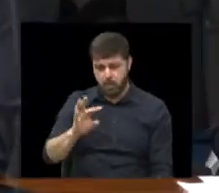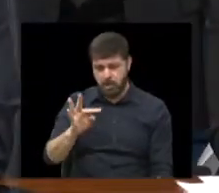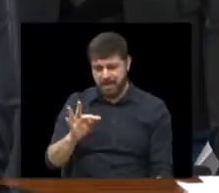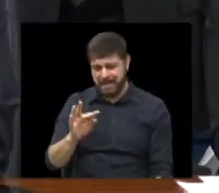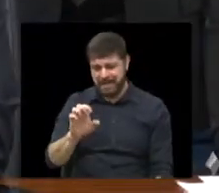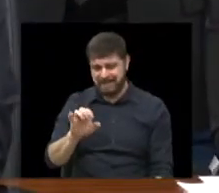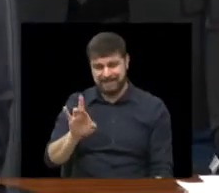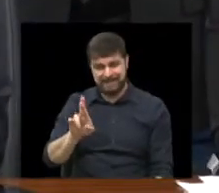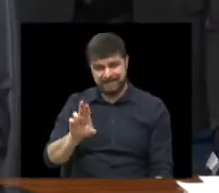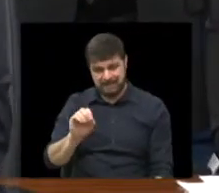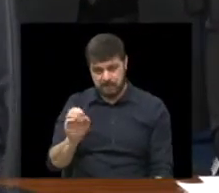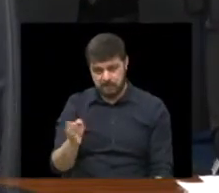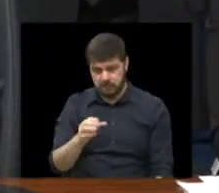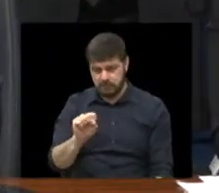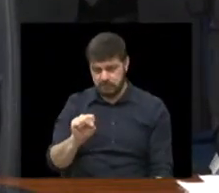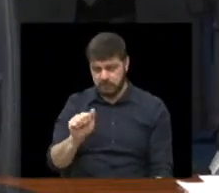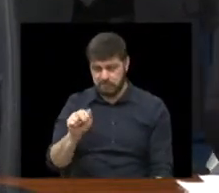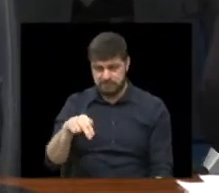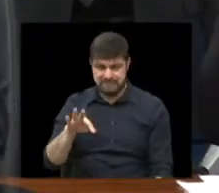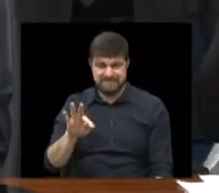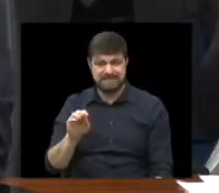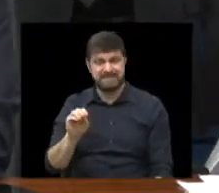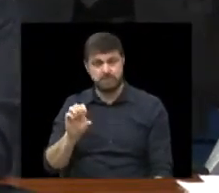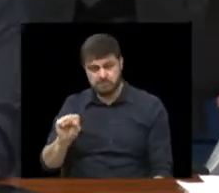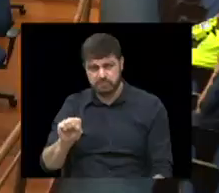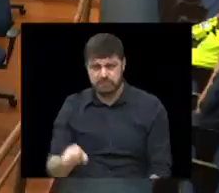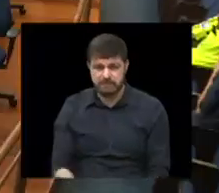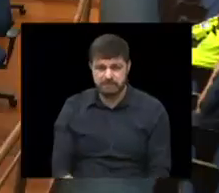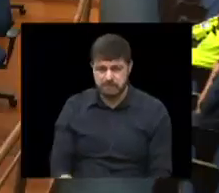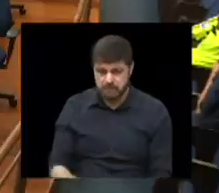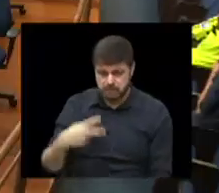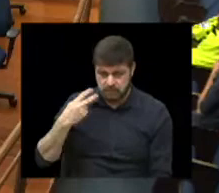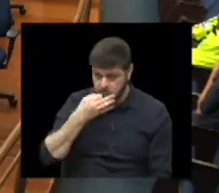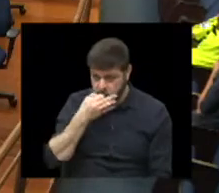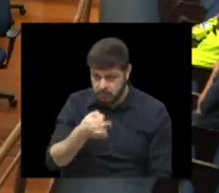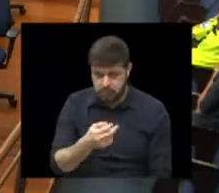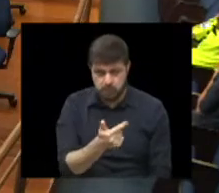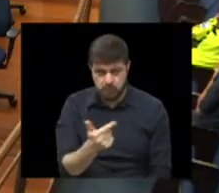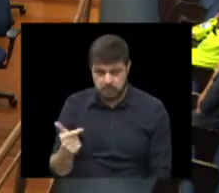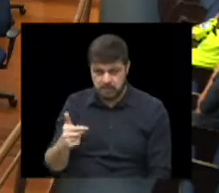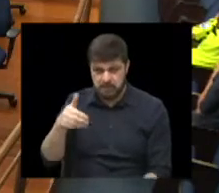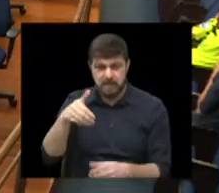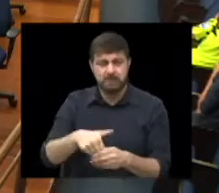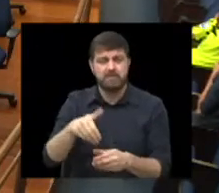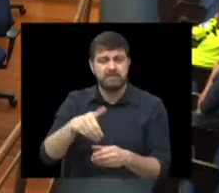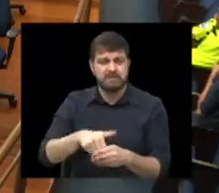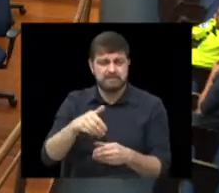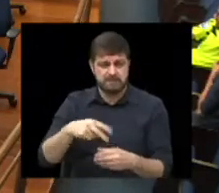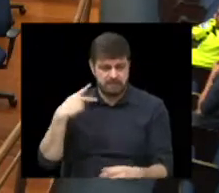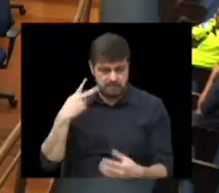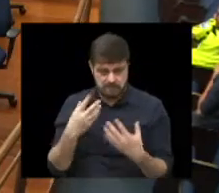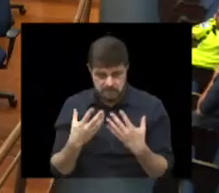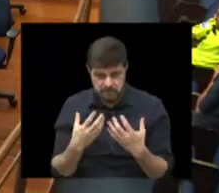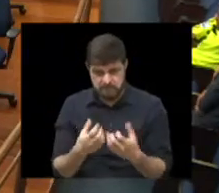Requerimento entra em discussão, não havendo vereador a discutir. O requerimento vai à votação. Vereadores favoráveis permanecem como